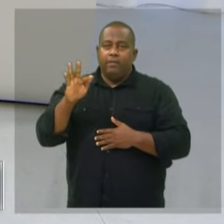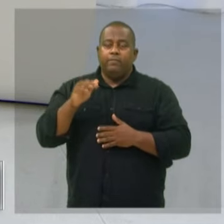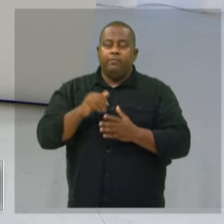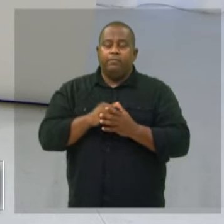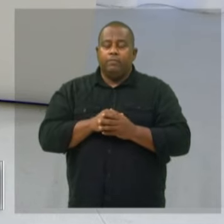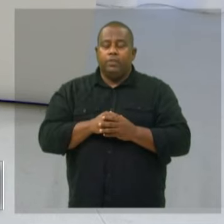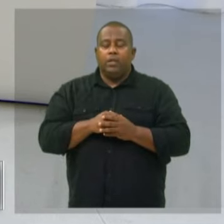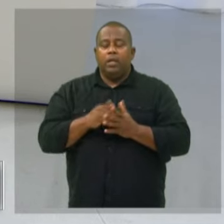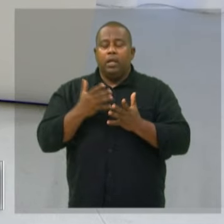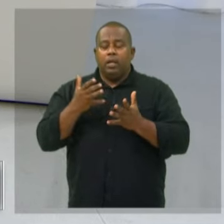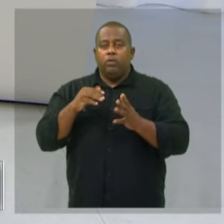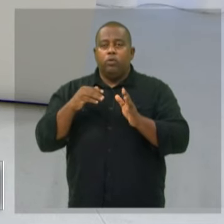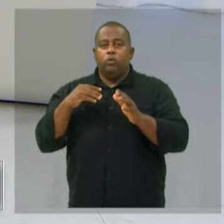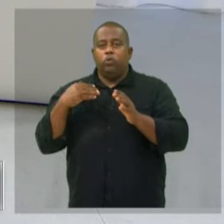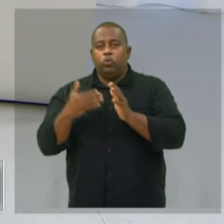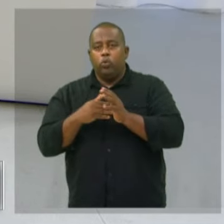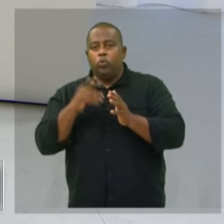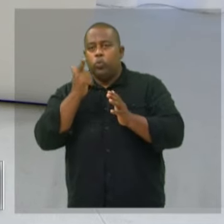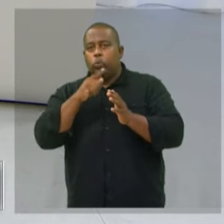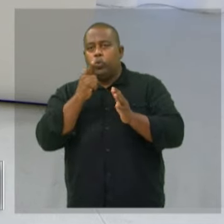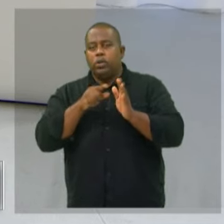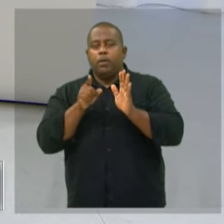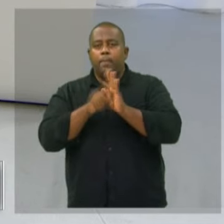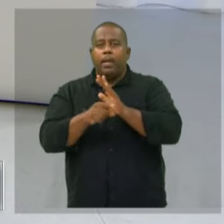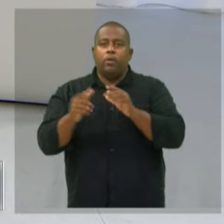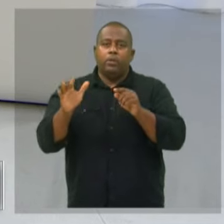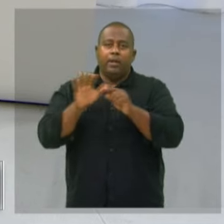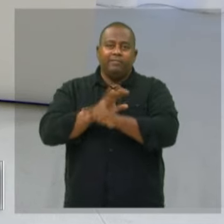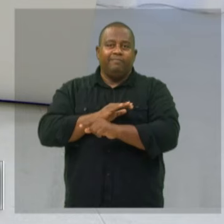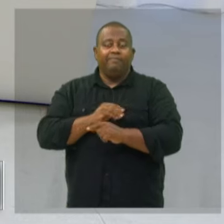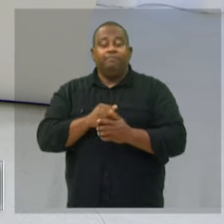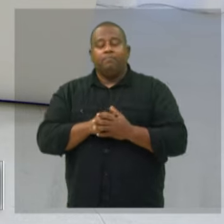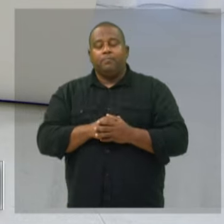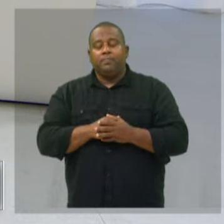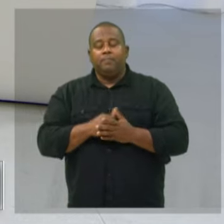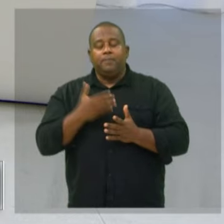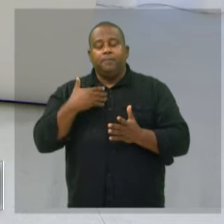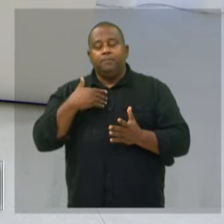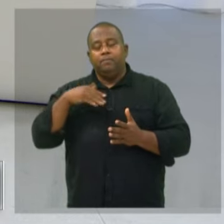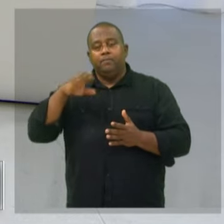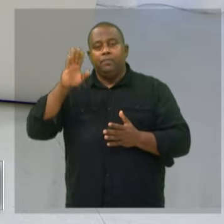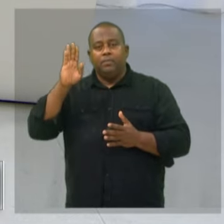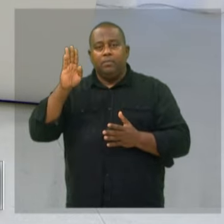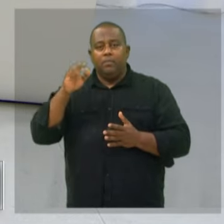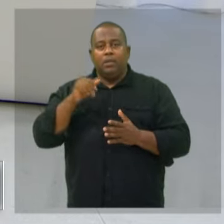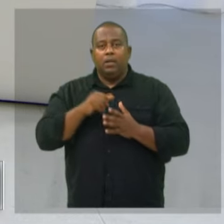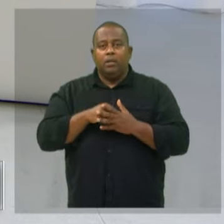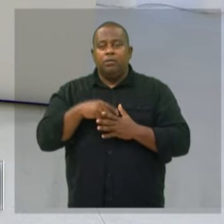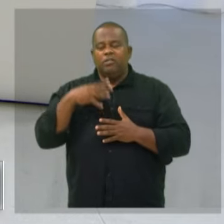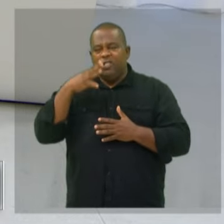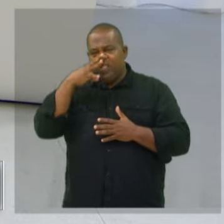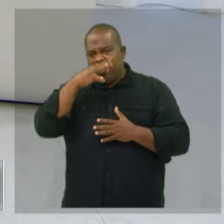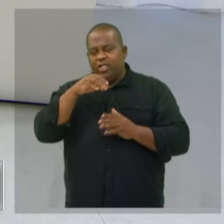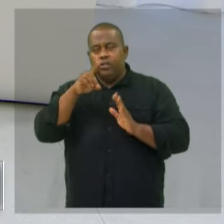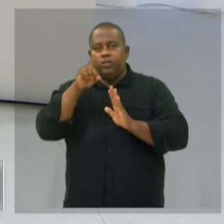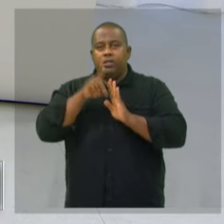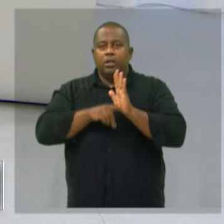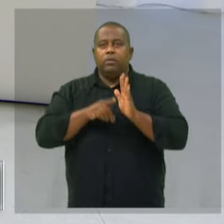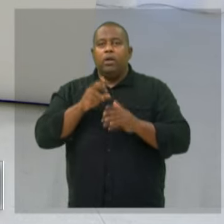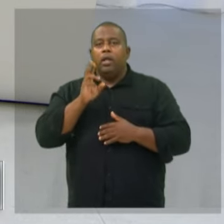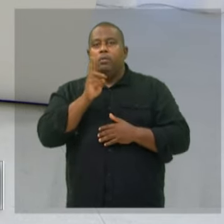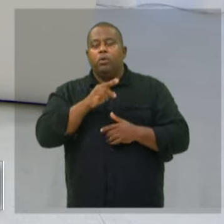que todos perguntem e sejam perguntados bom o o candidato aqui insiste num direito de resposta mais uma